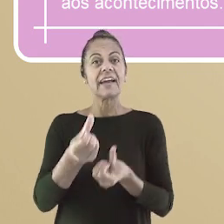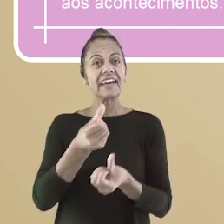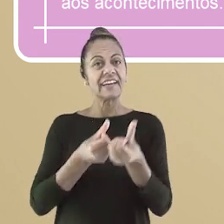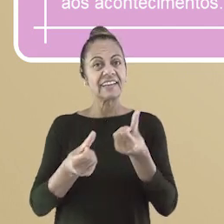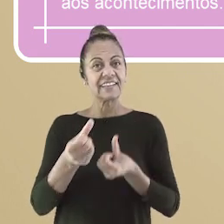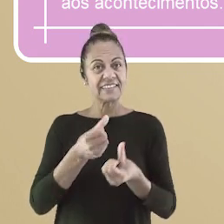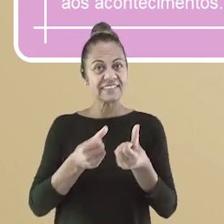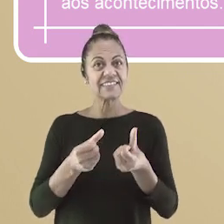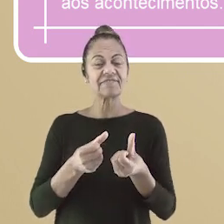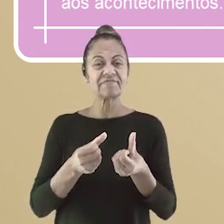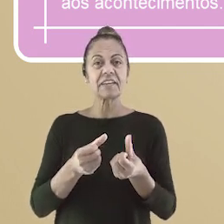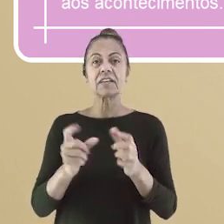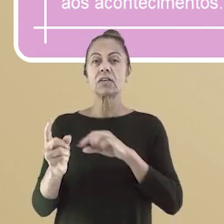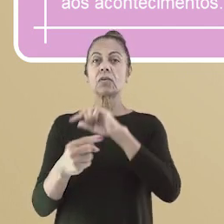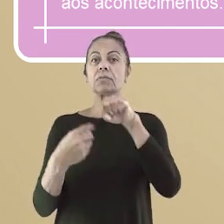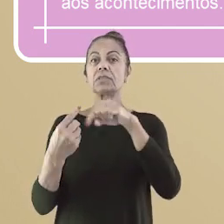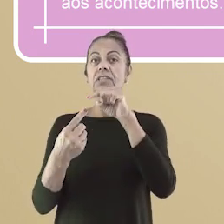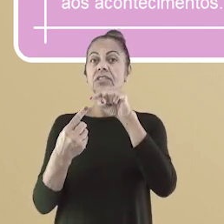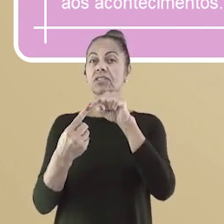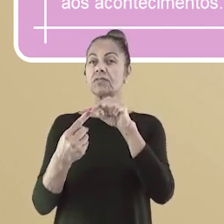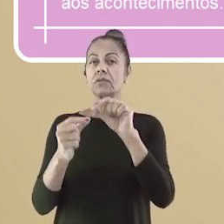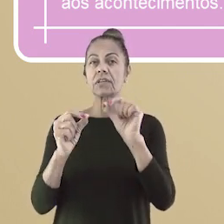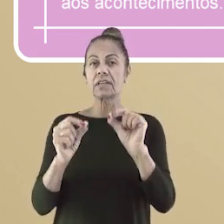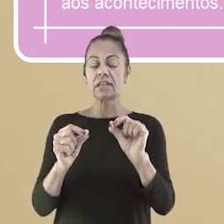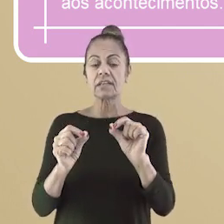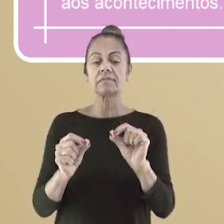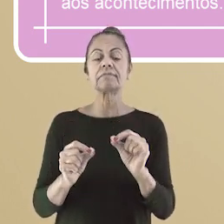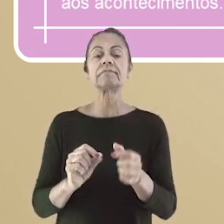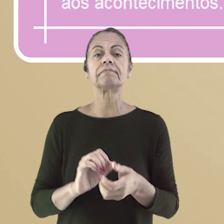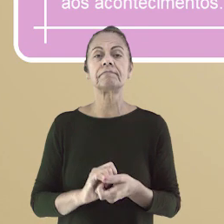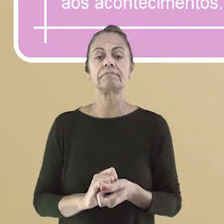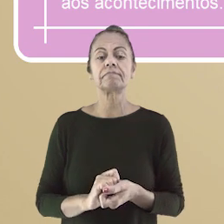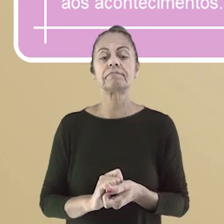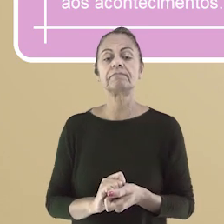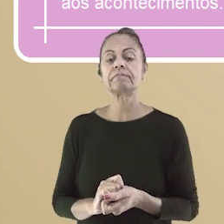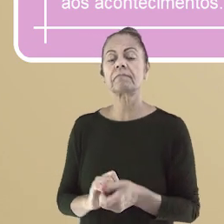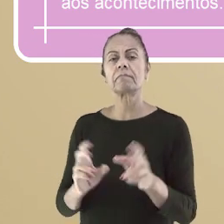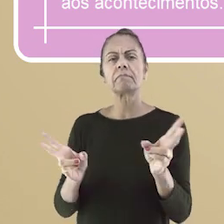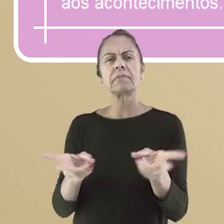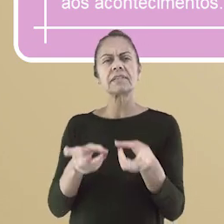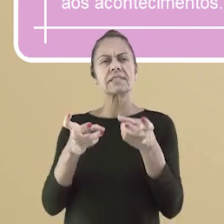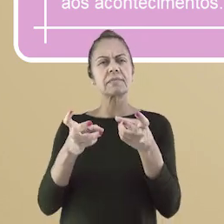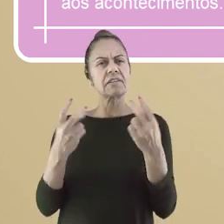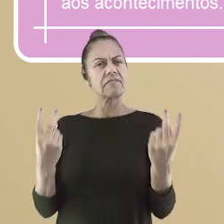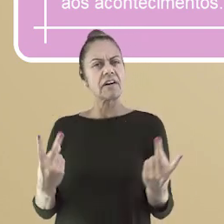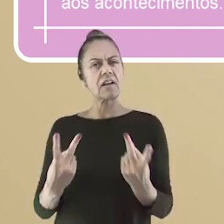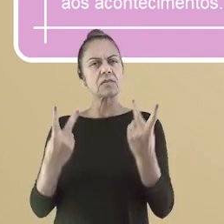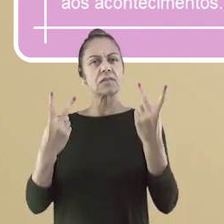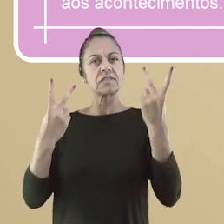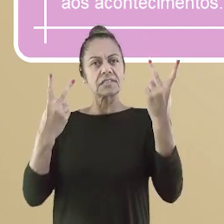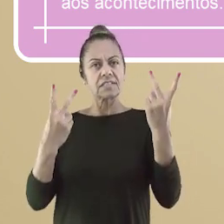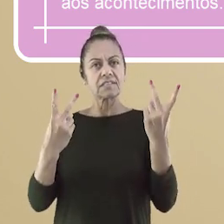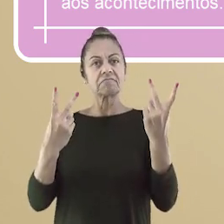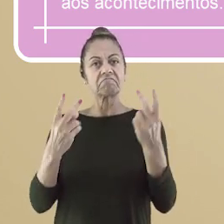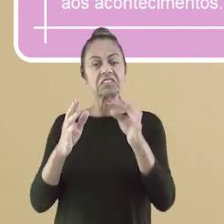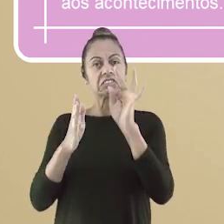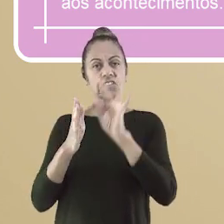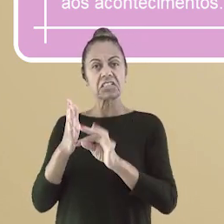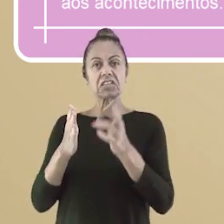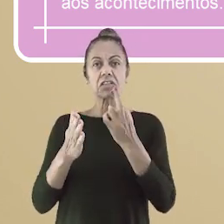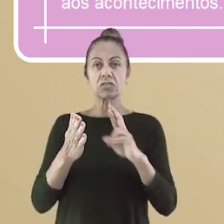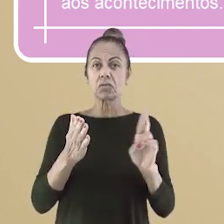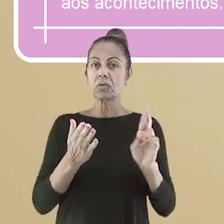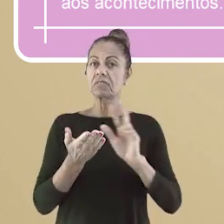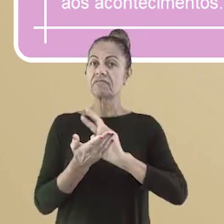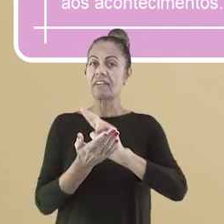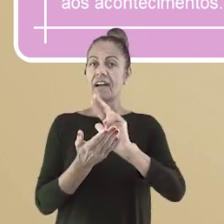EJA, e tem como objetivo trabalhar a seguinte habilidade. Acompanhe só. Reconhecer e valorizar a diversidade de textos